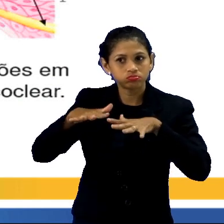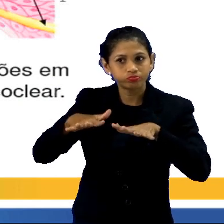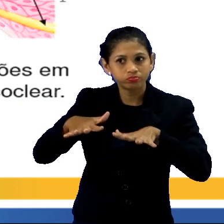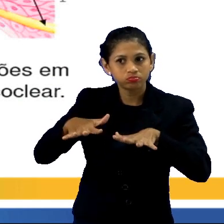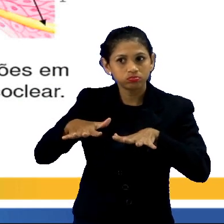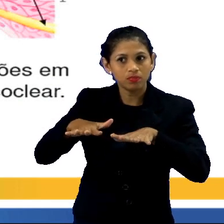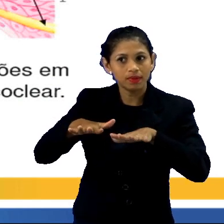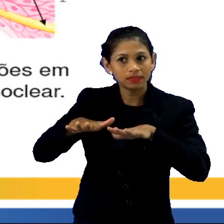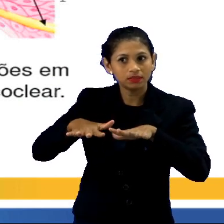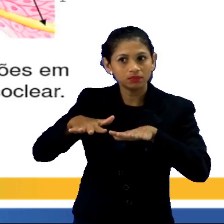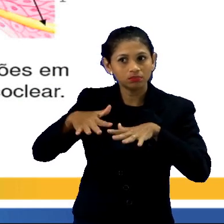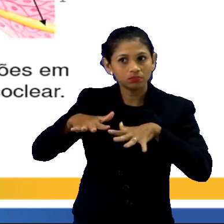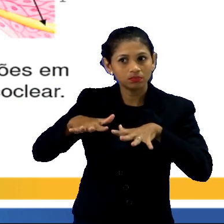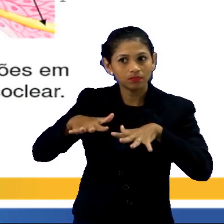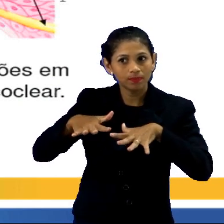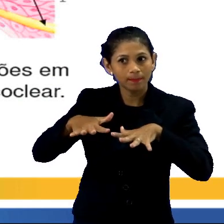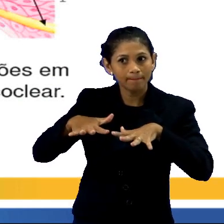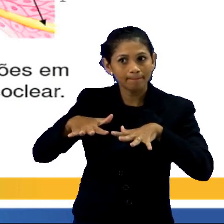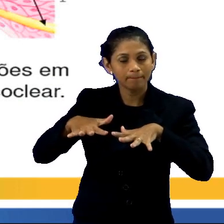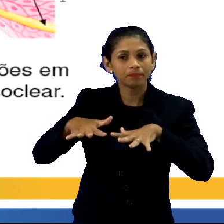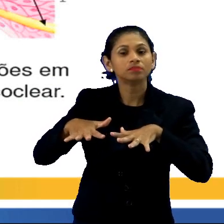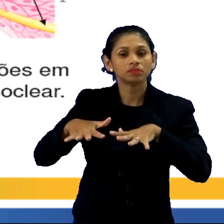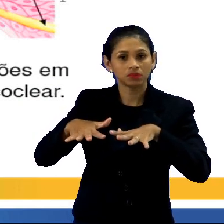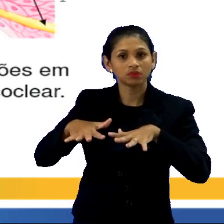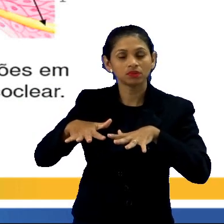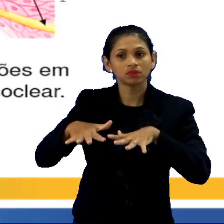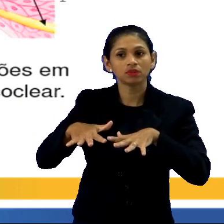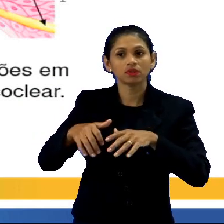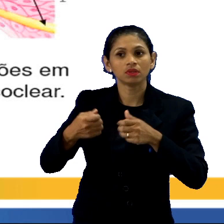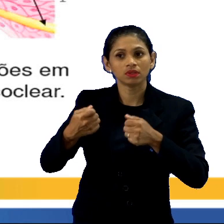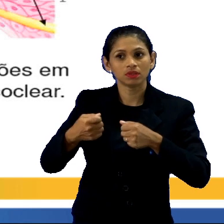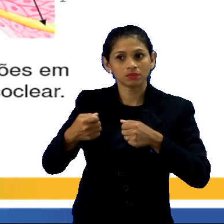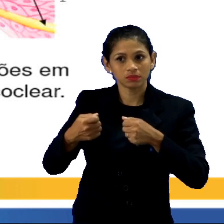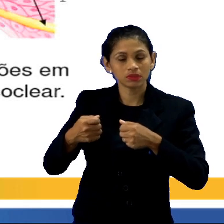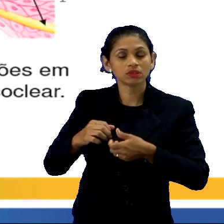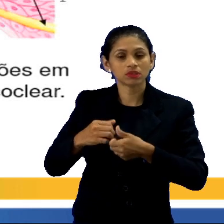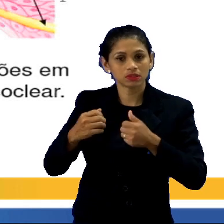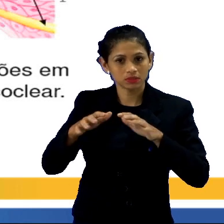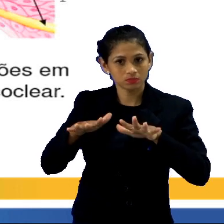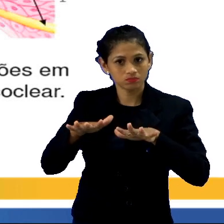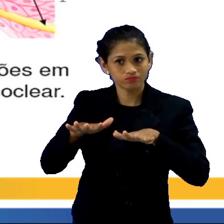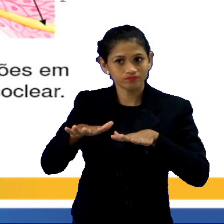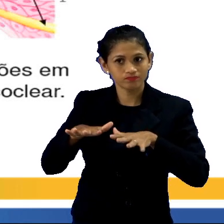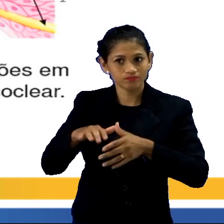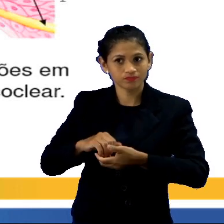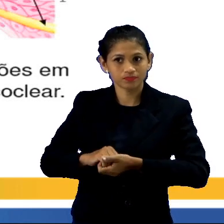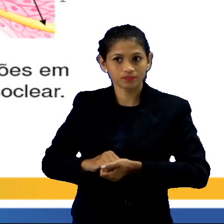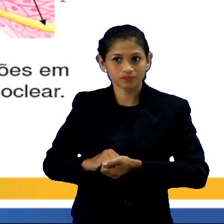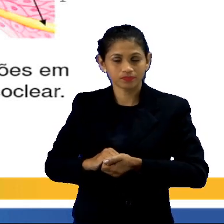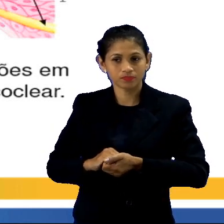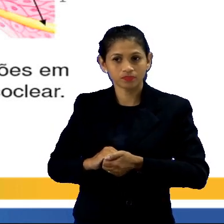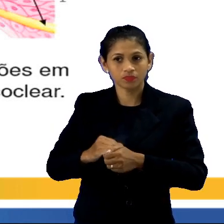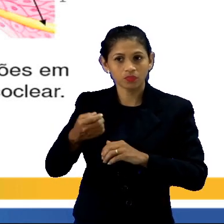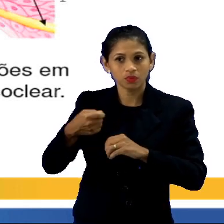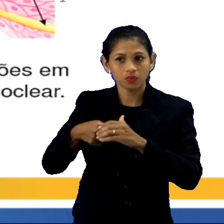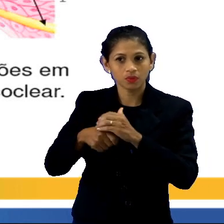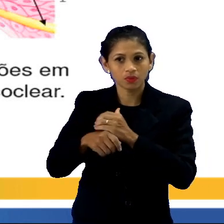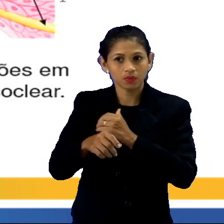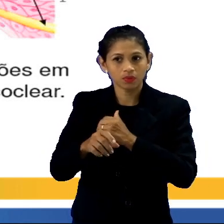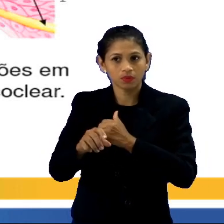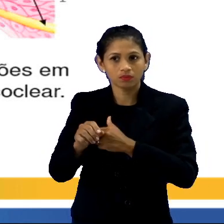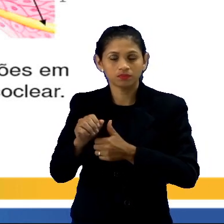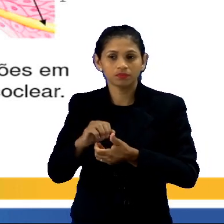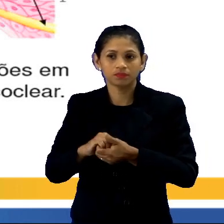vibração da membrana tipânica, depois dos ossículos da orelha média, passa pela janela